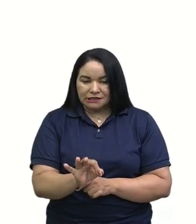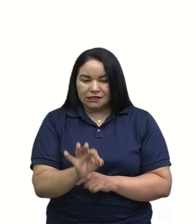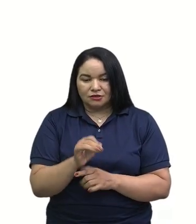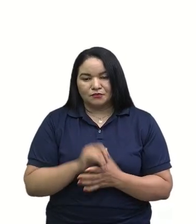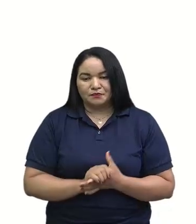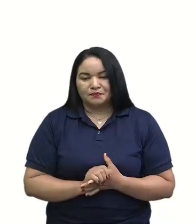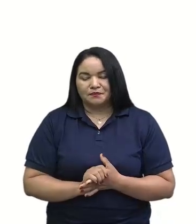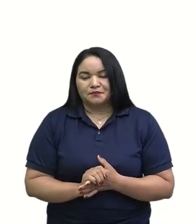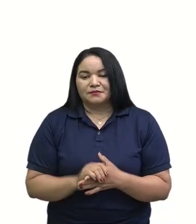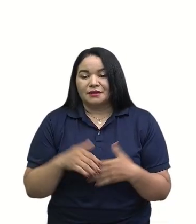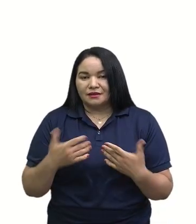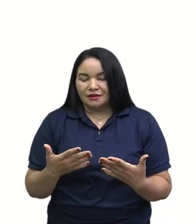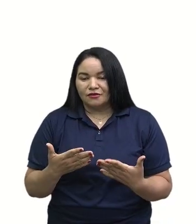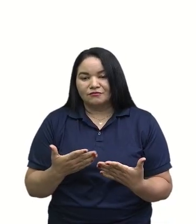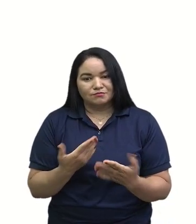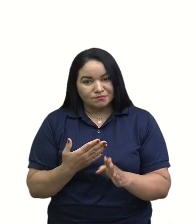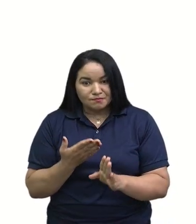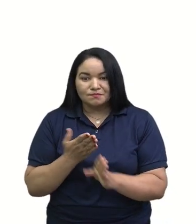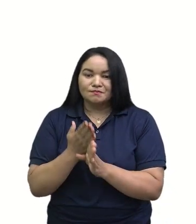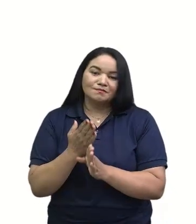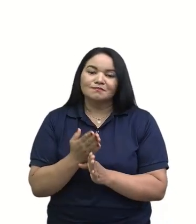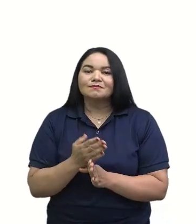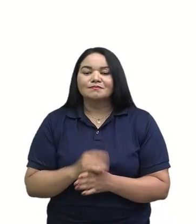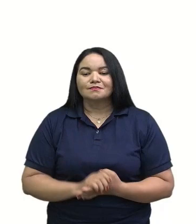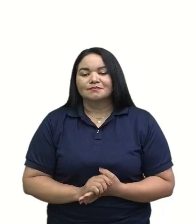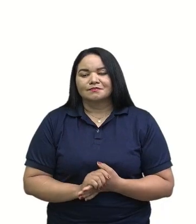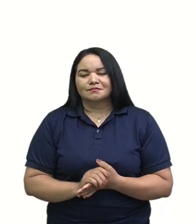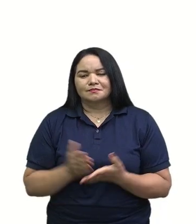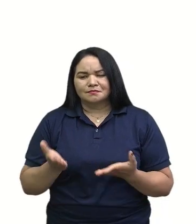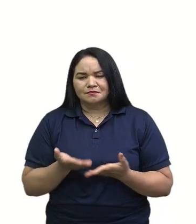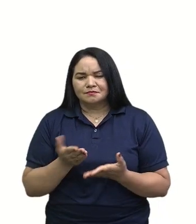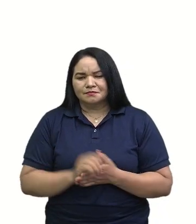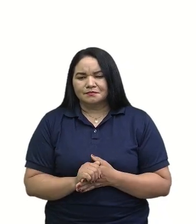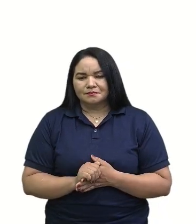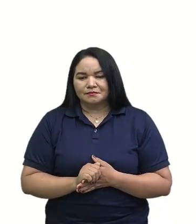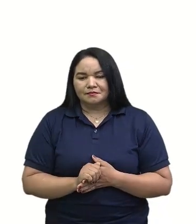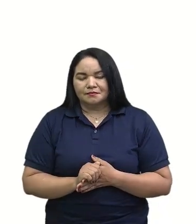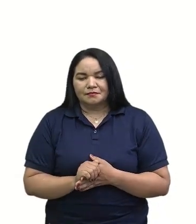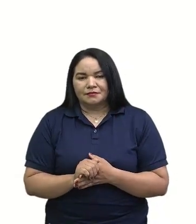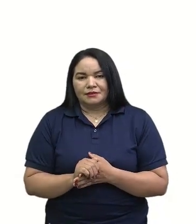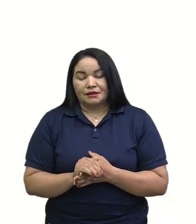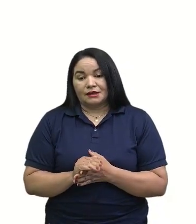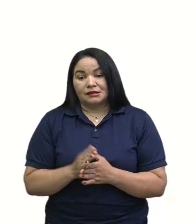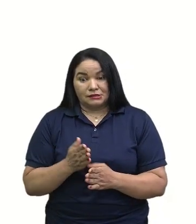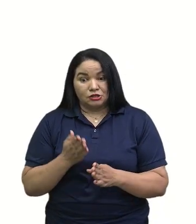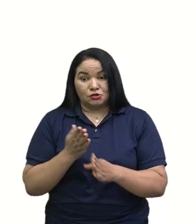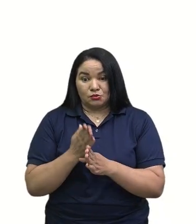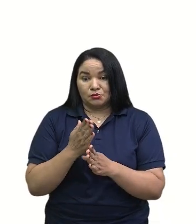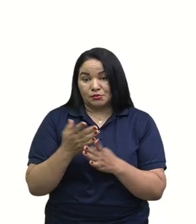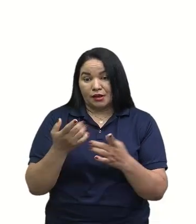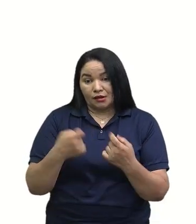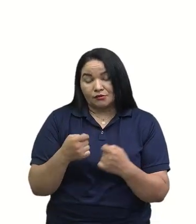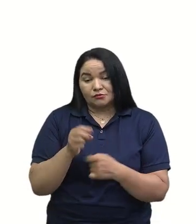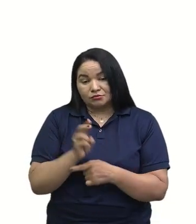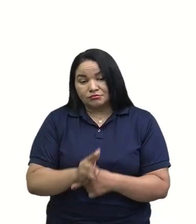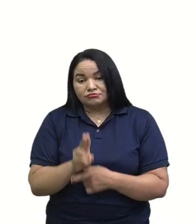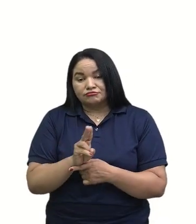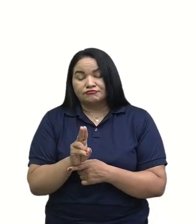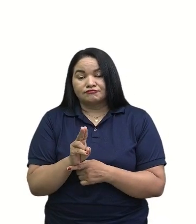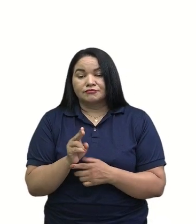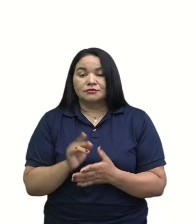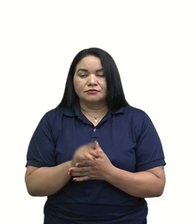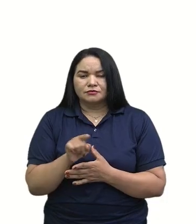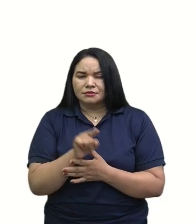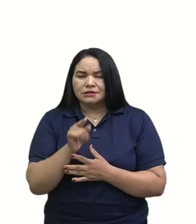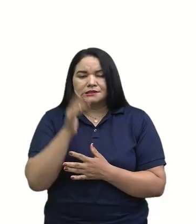bem? Então, acabamos de descobrir. Mas, ó, marca bem o que eu vou te falar. Para descobrir, ó, nós utilizamos um recurso, né, que nós sabemos que